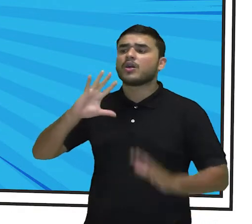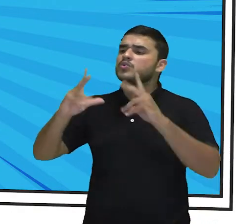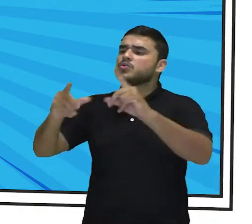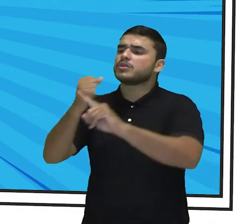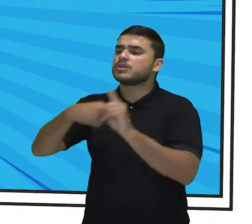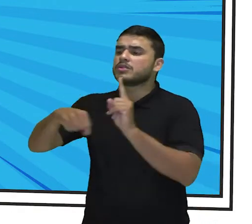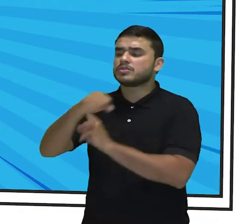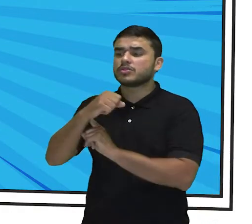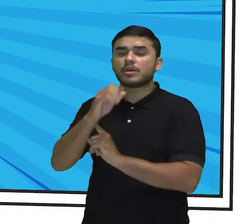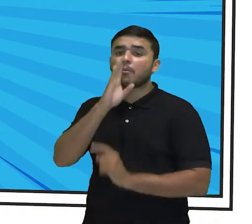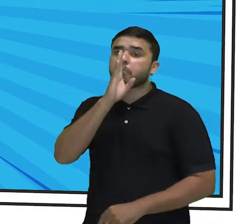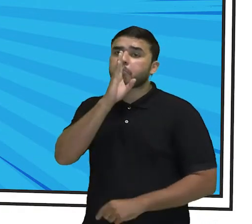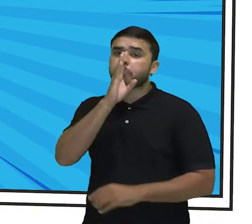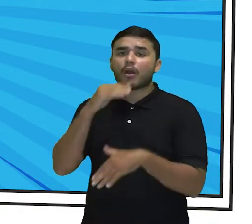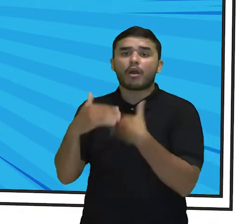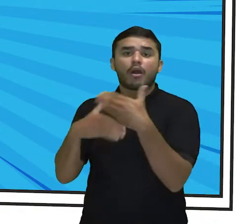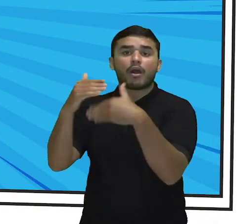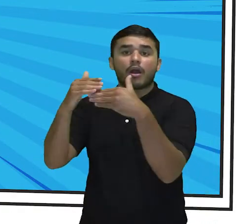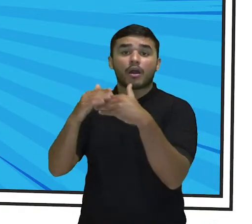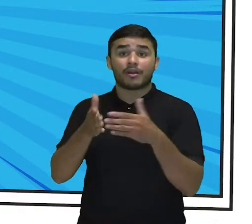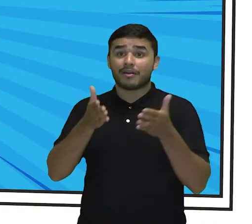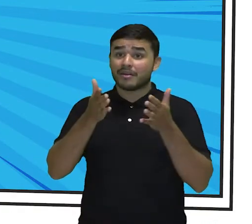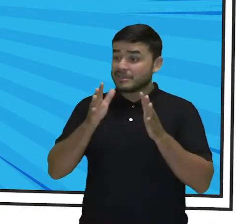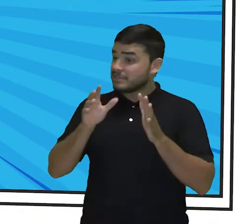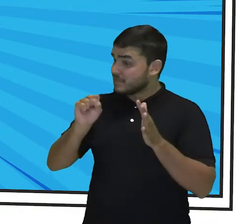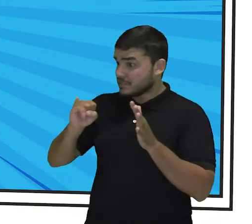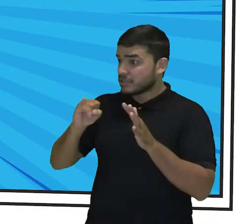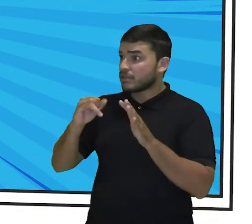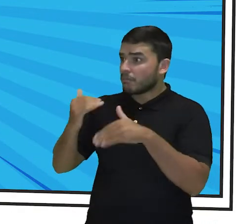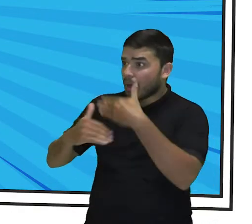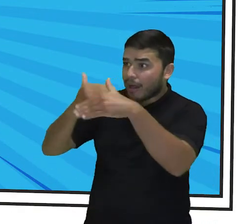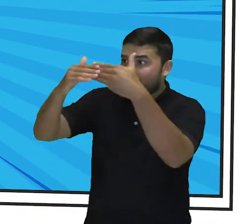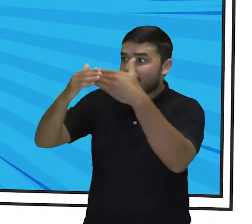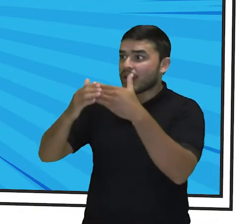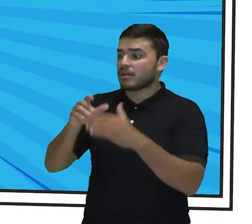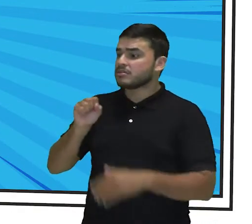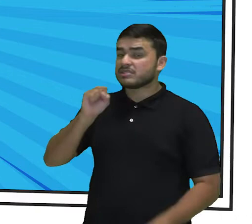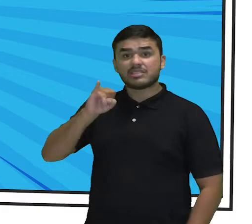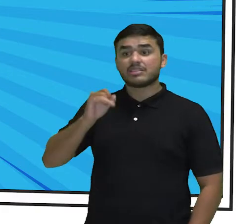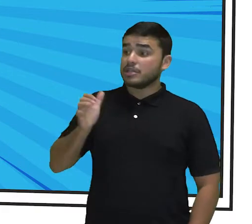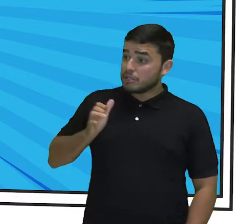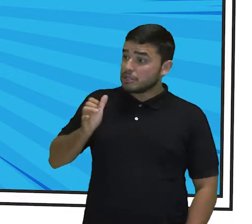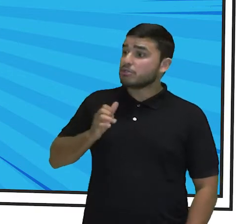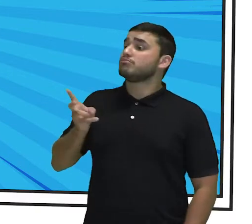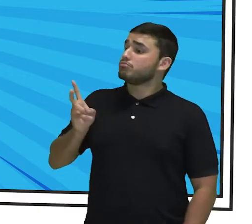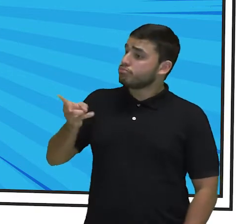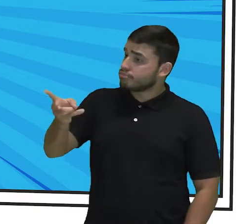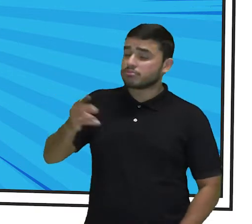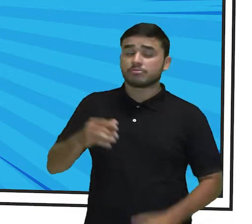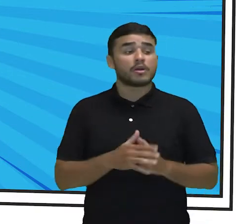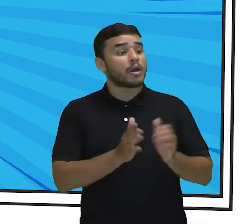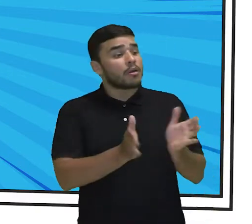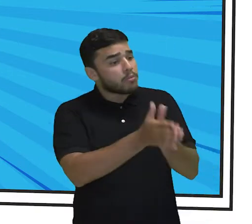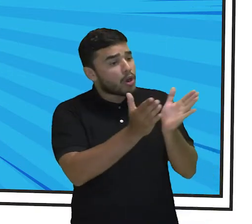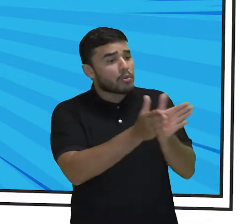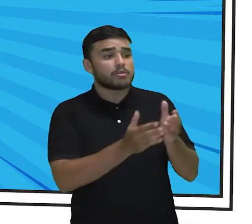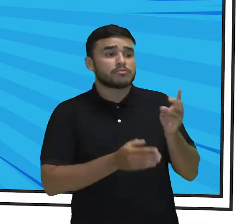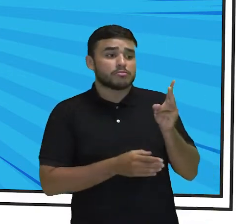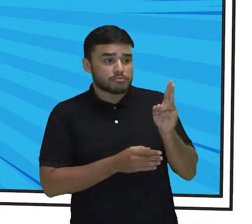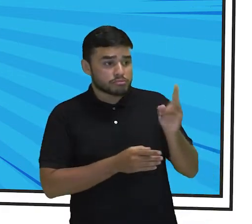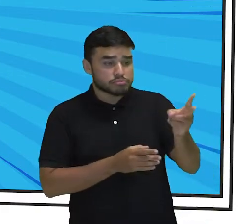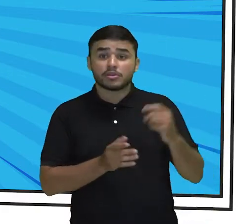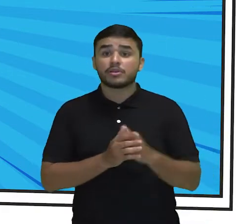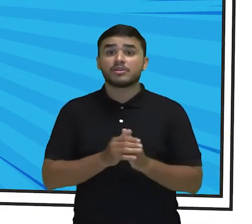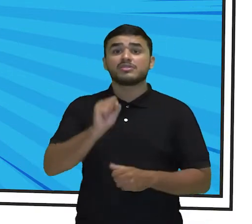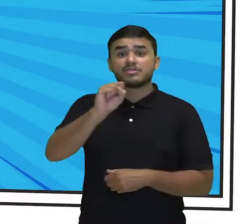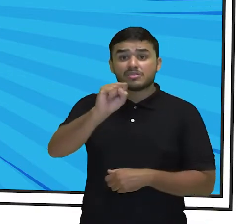tinha mobilidade. Você nasceu e morrerá do mesmo jeito, sempre. Você nasceu servo, vai